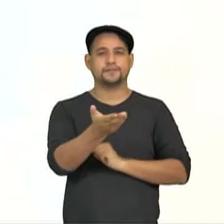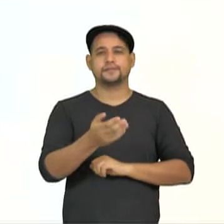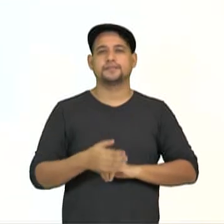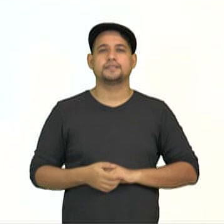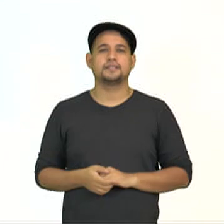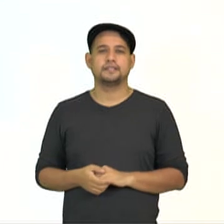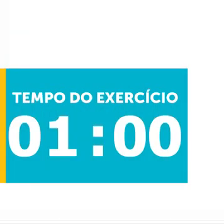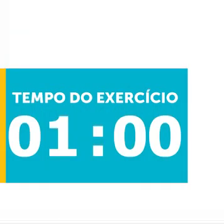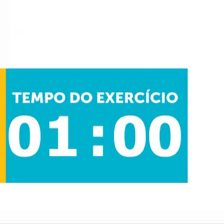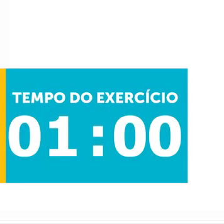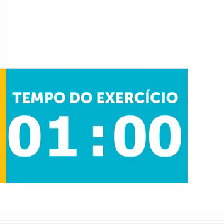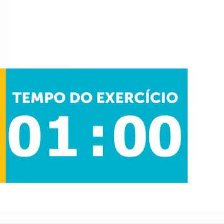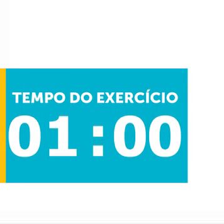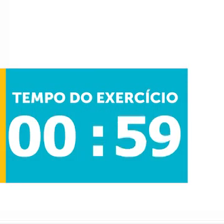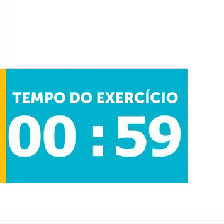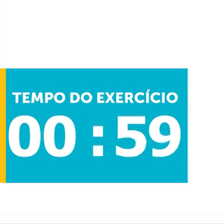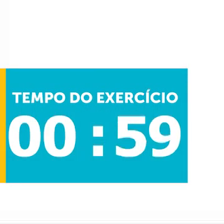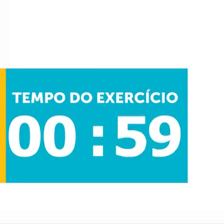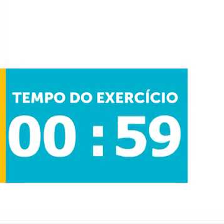vocês.